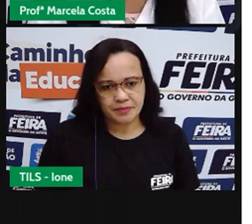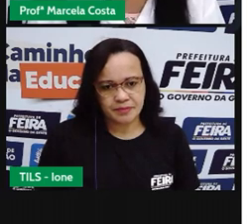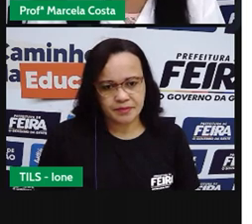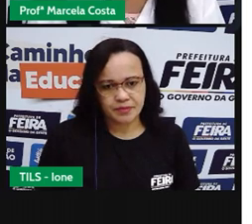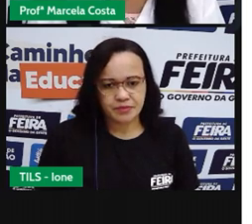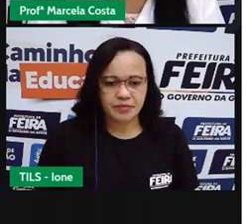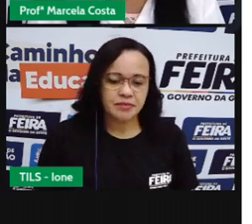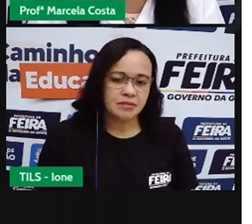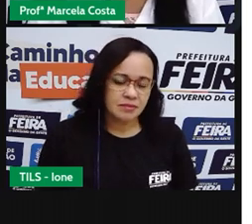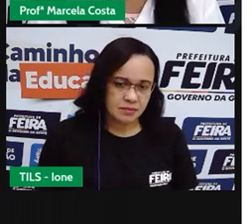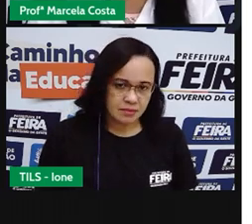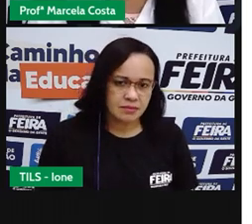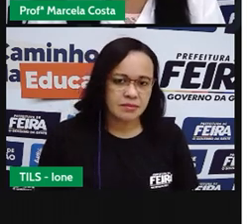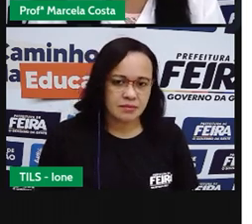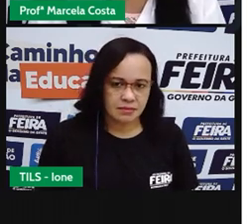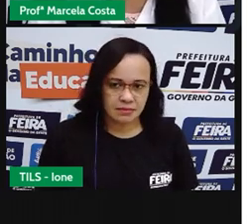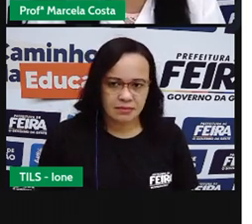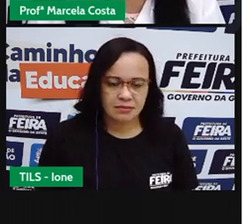Seria essa.